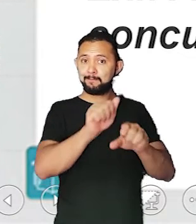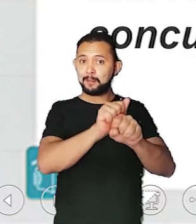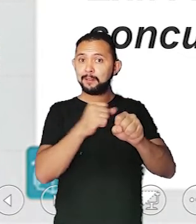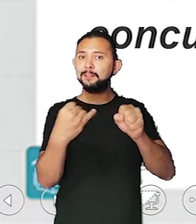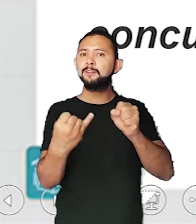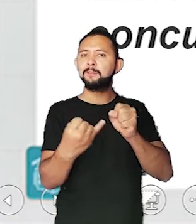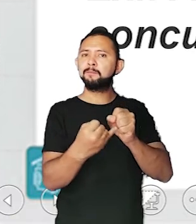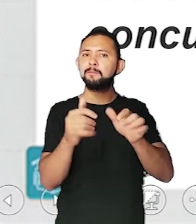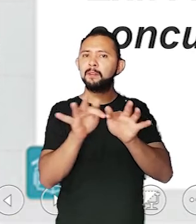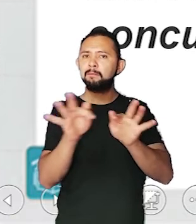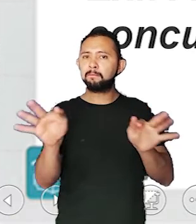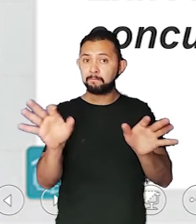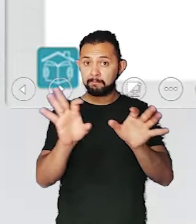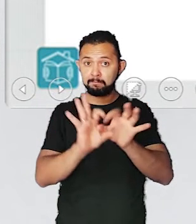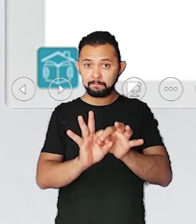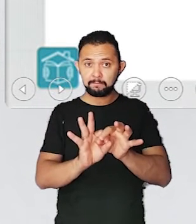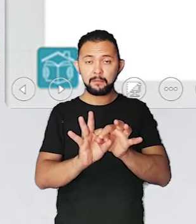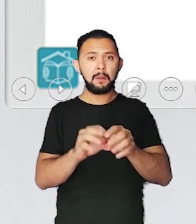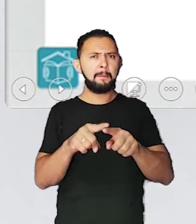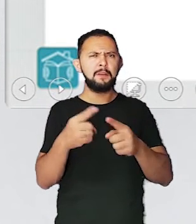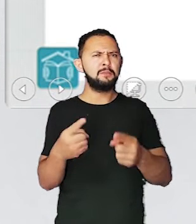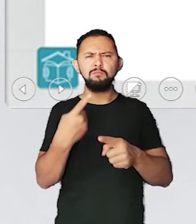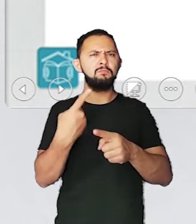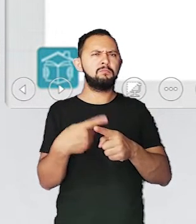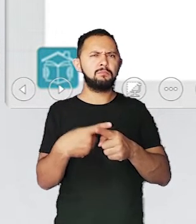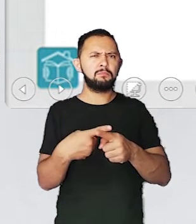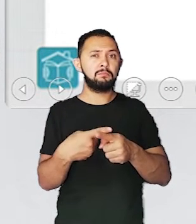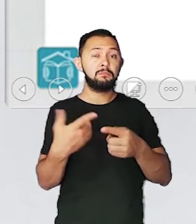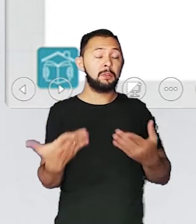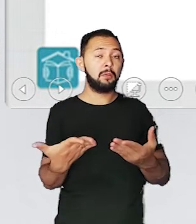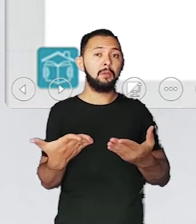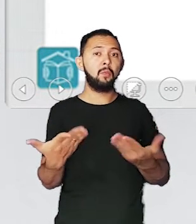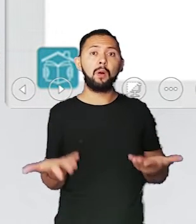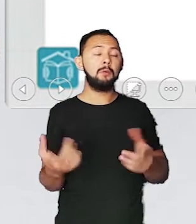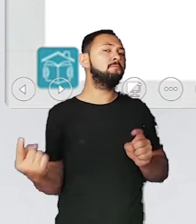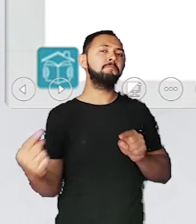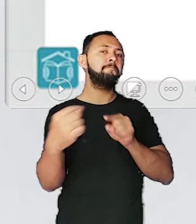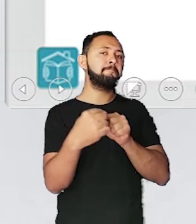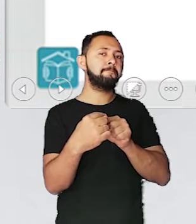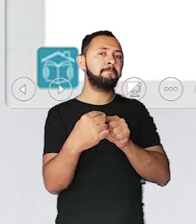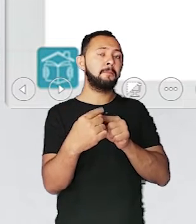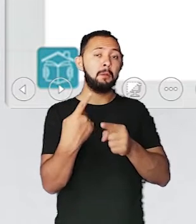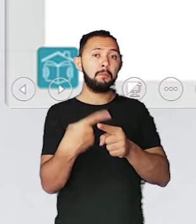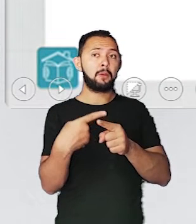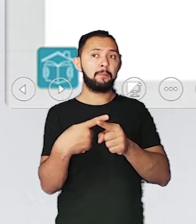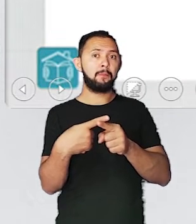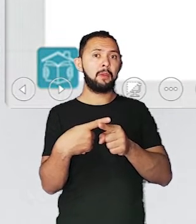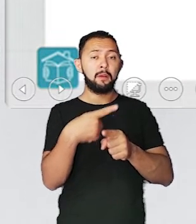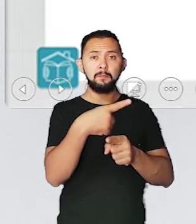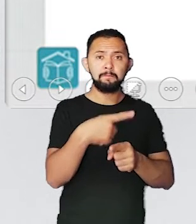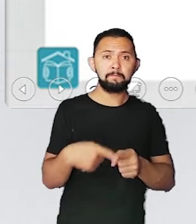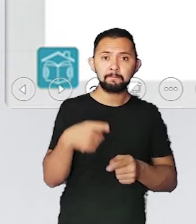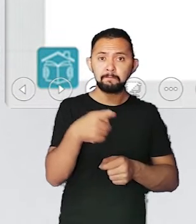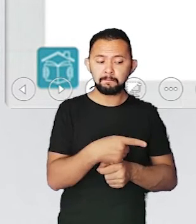vírgula, é uma restritiva. Mas por que existe isso, professor? Tem algum sentido? Tem, gente. A restritiva, ela está dizendo o seguinte, vocês